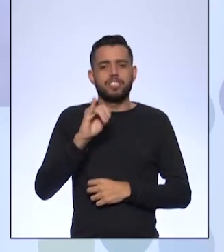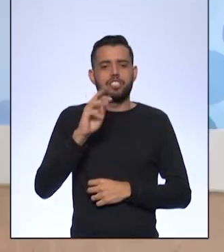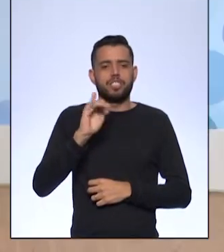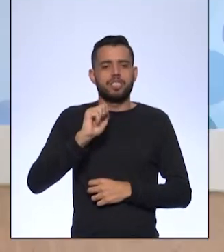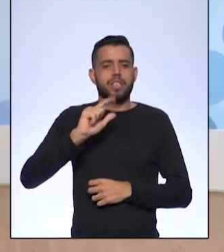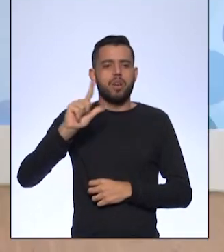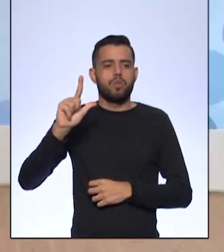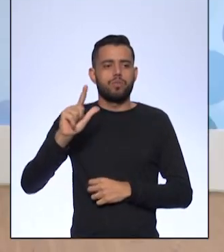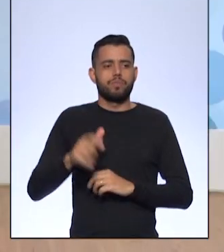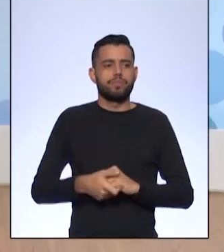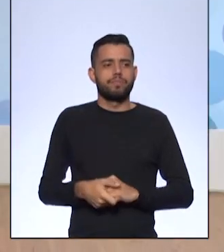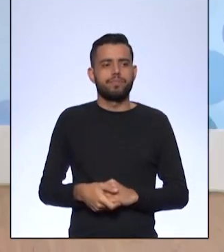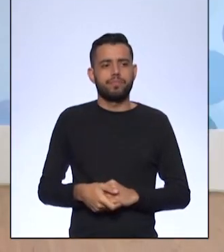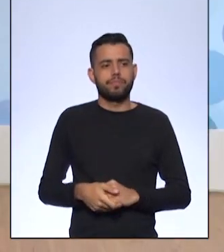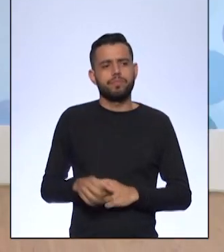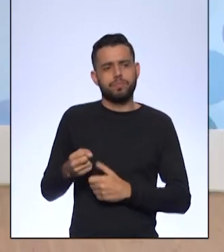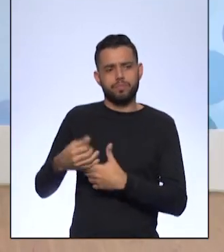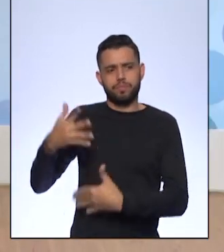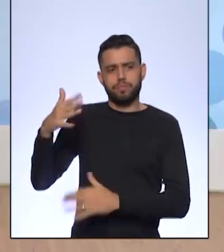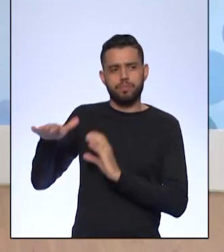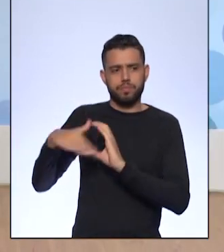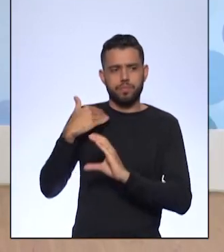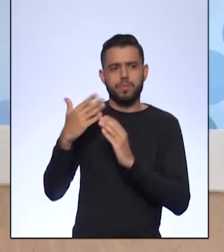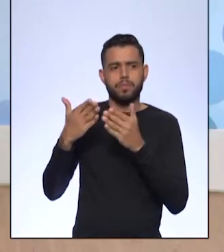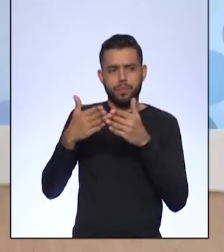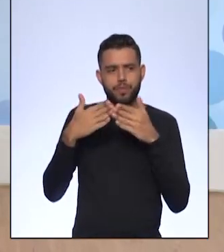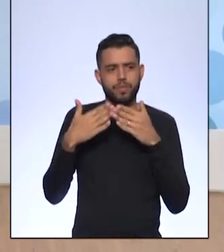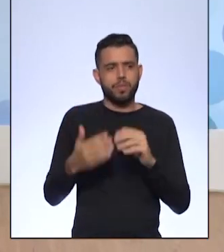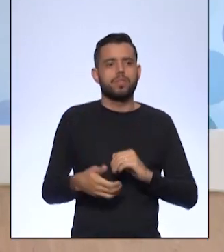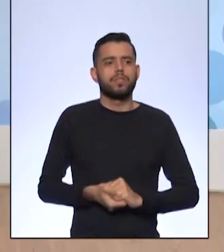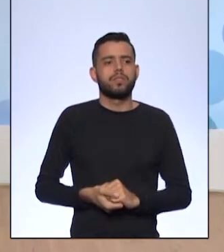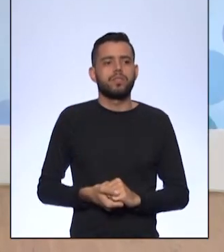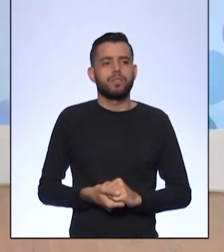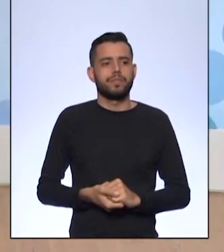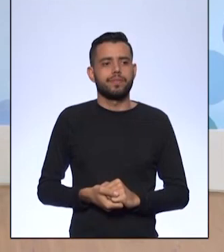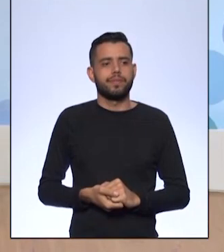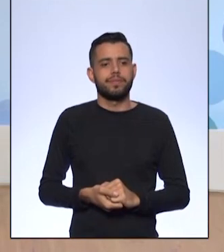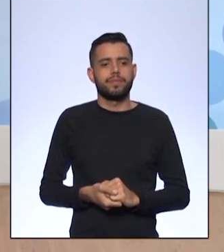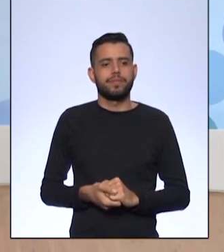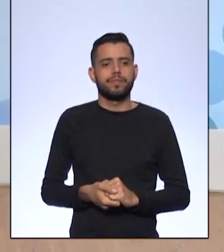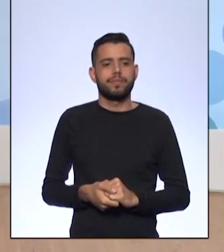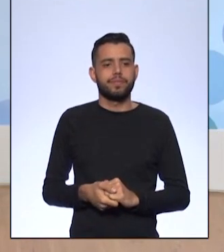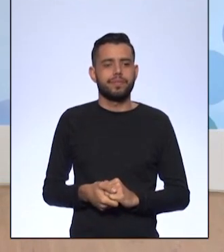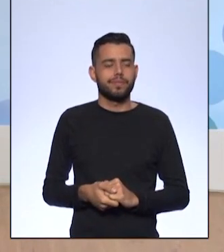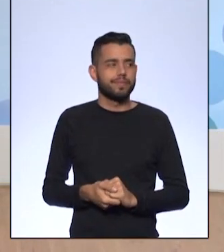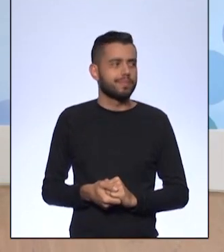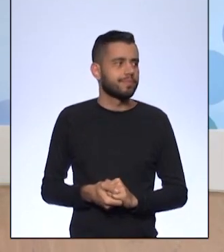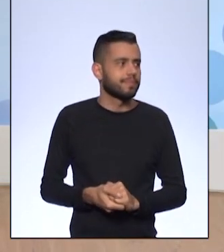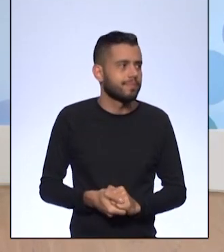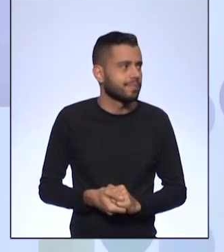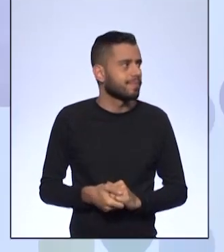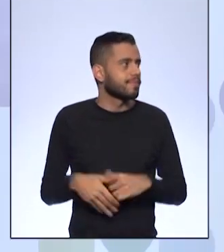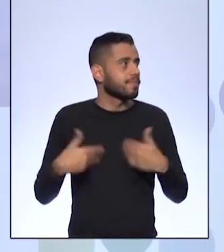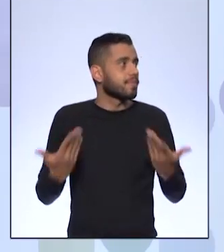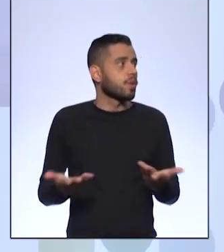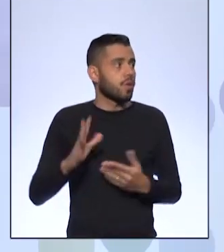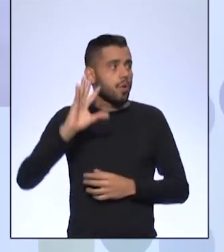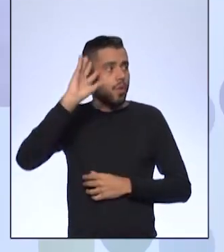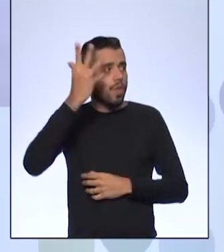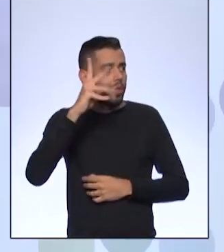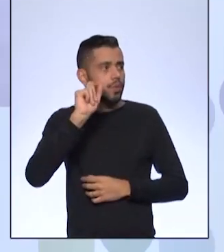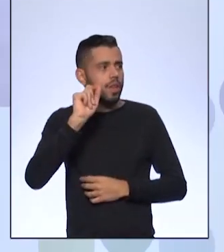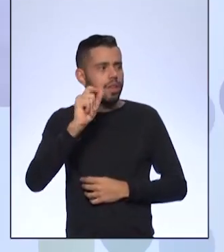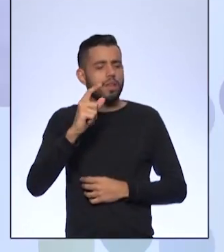digam aí para mim no chat, por favor. Tá? Juliana aqui, ó, toda com os aparatos. E aí, o que acontece? O que são